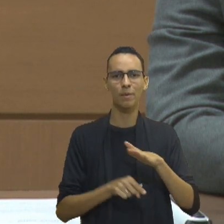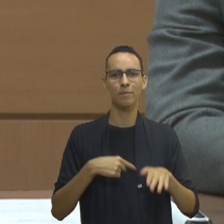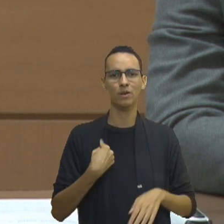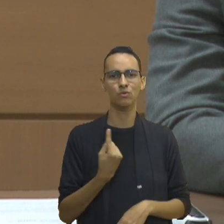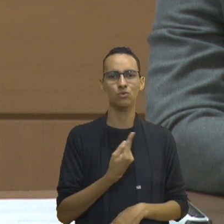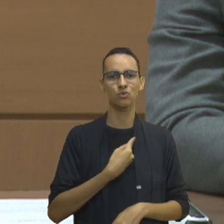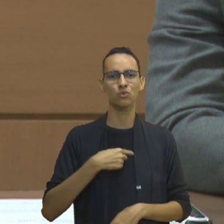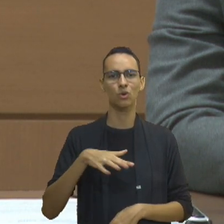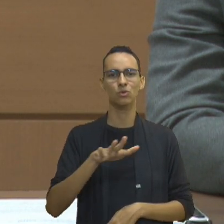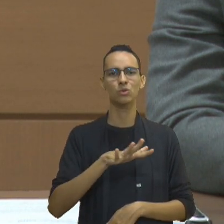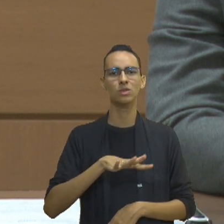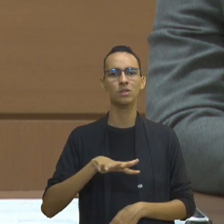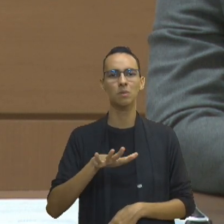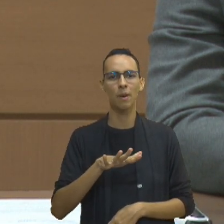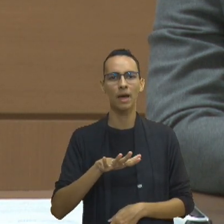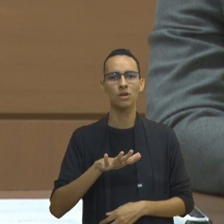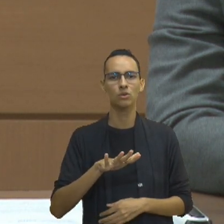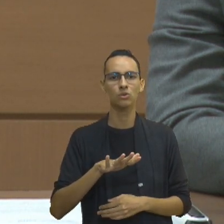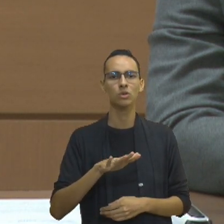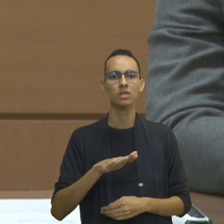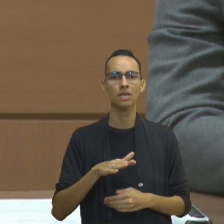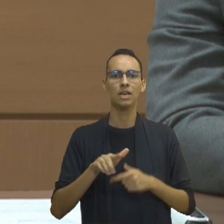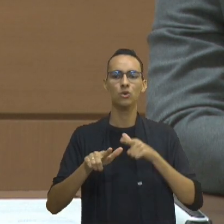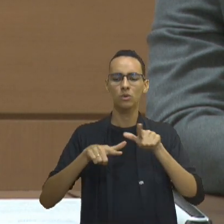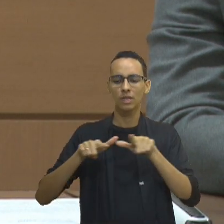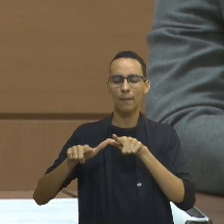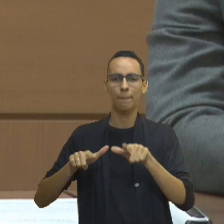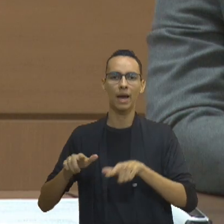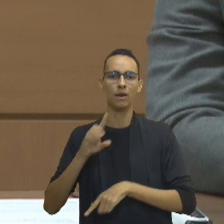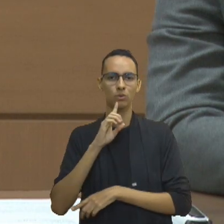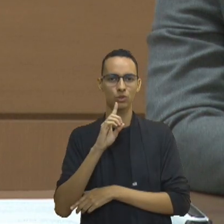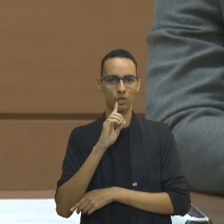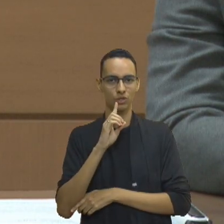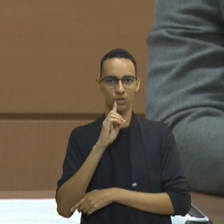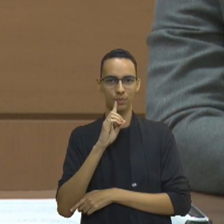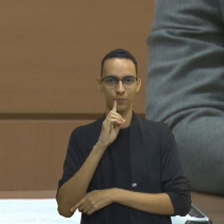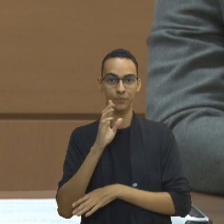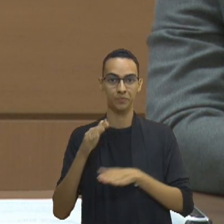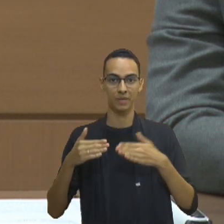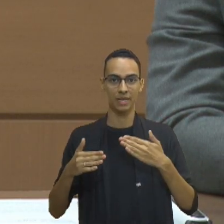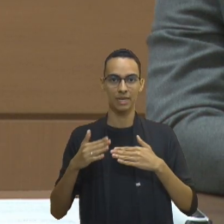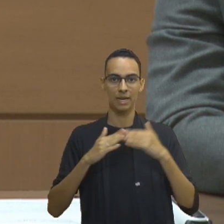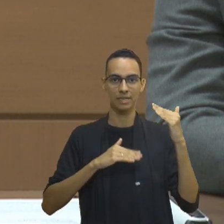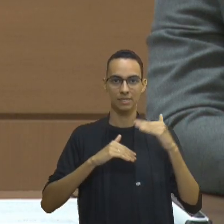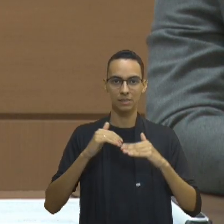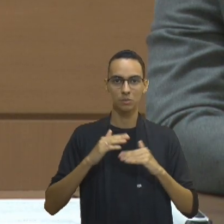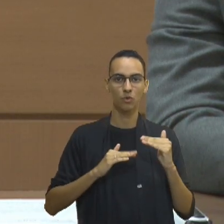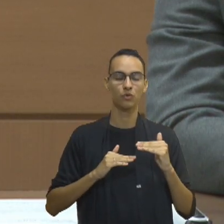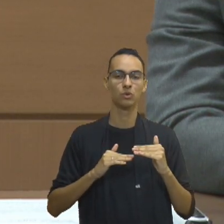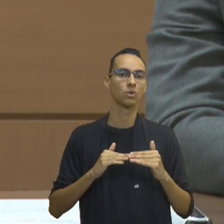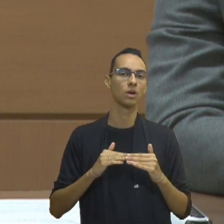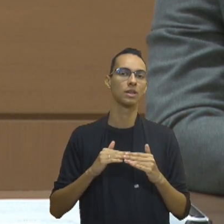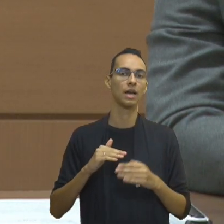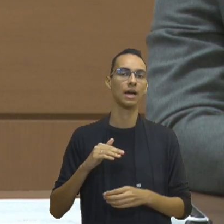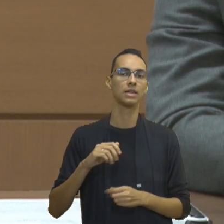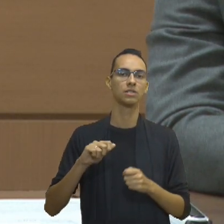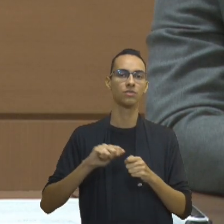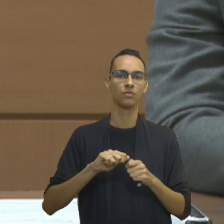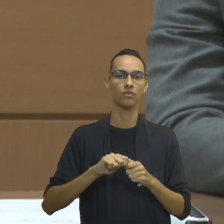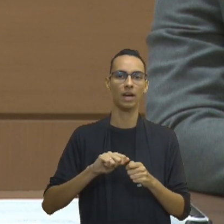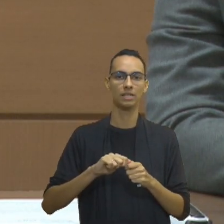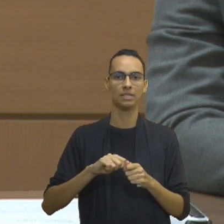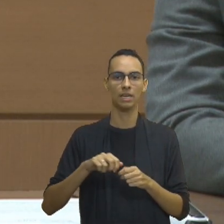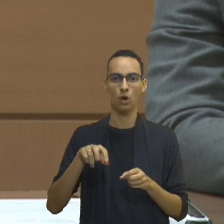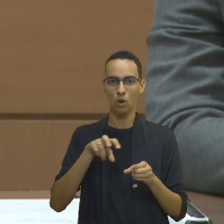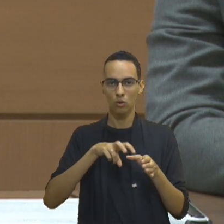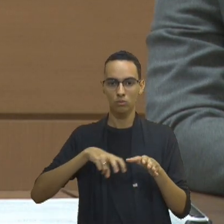e as rotinas da comunidade acadêmica. Esses profissionais realizam rondas periódicas no interior e nos perímetros